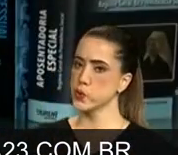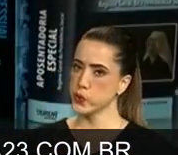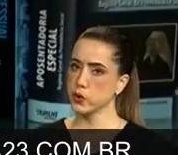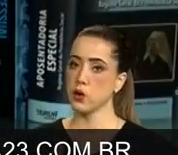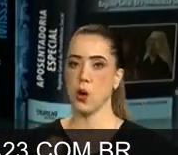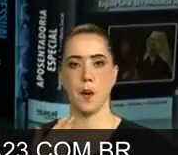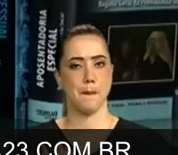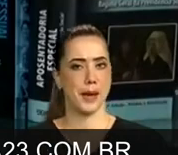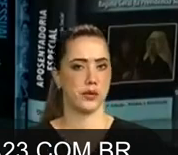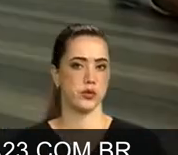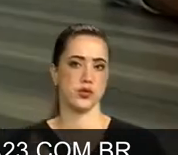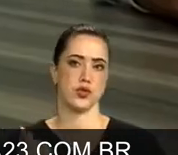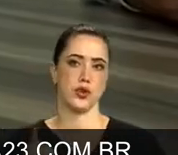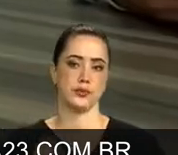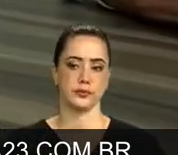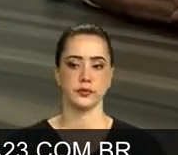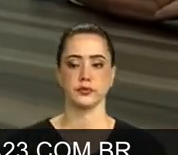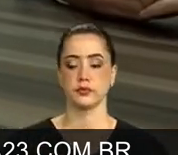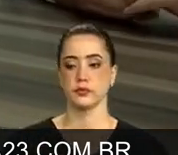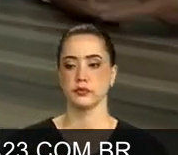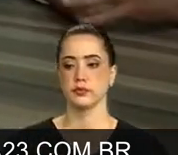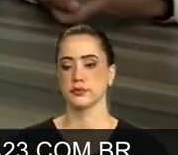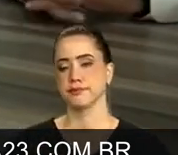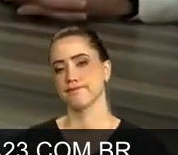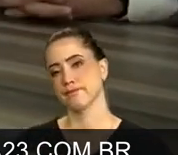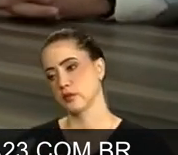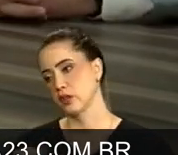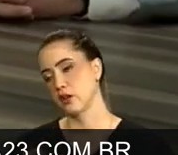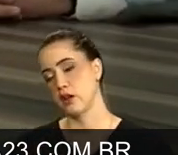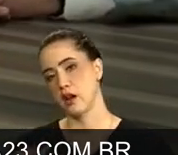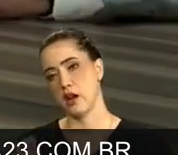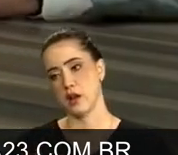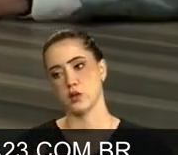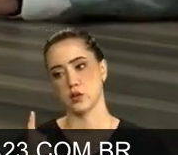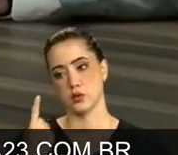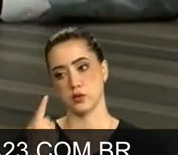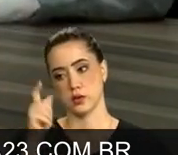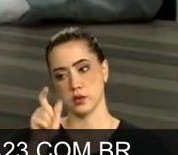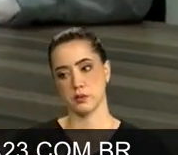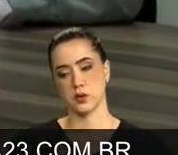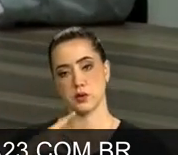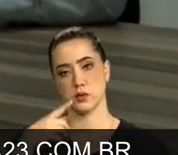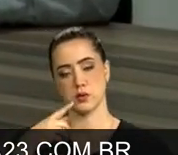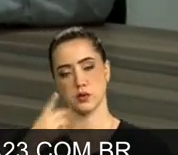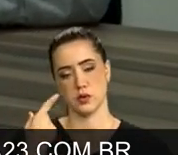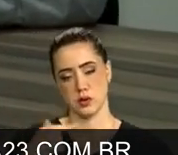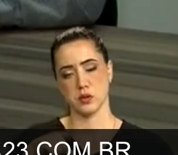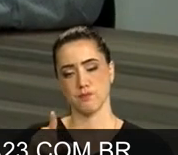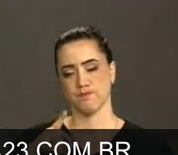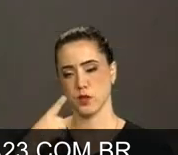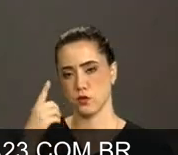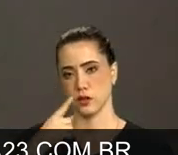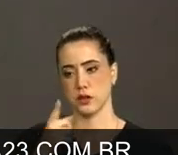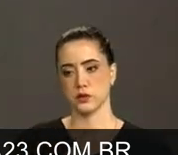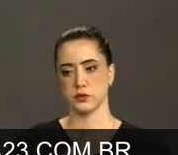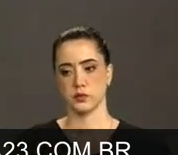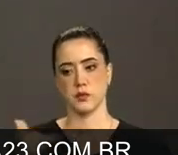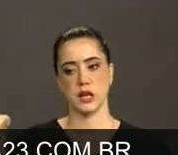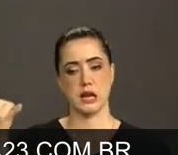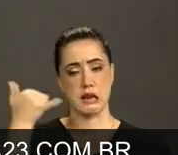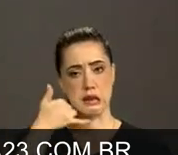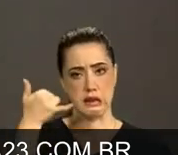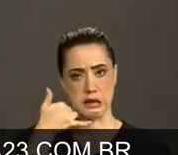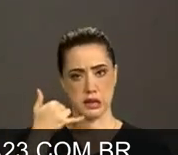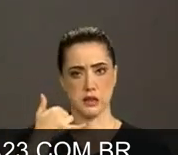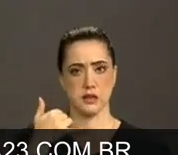vai perder aquele dinheiro ali. José Carlos, um dos clientes de João, acabou caindo no golpe. Eu recebi a ligação, né,